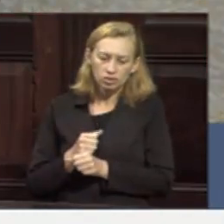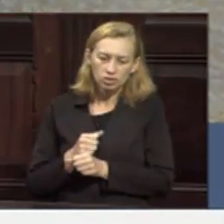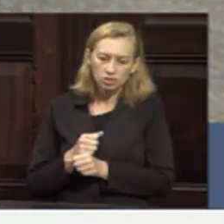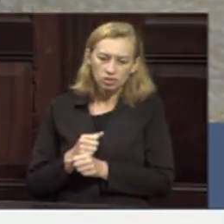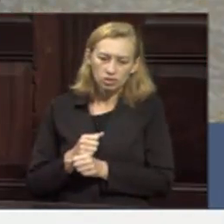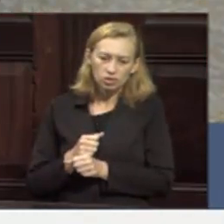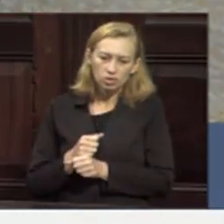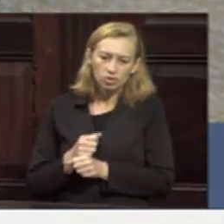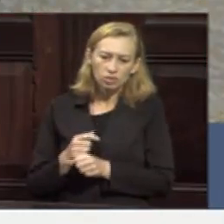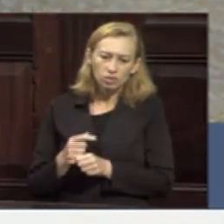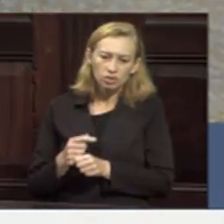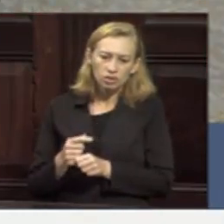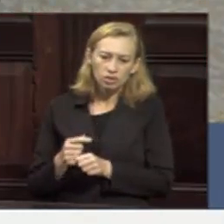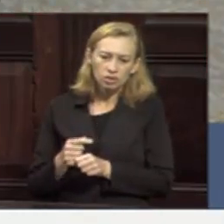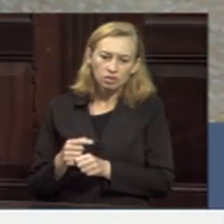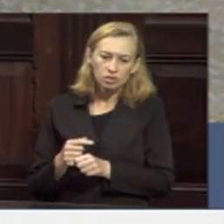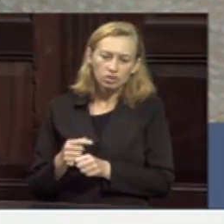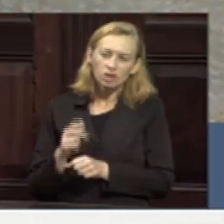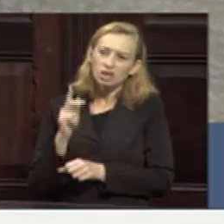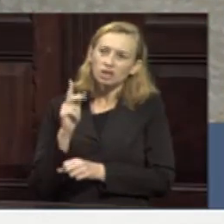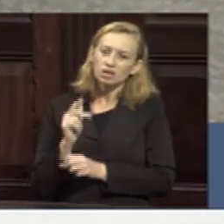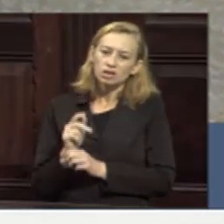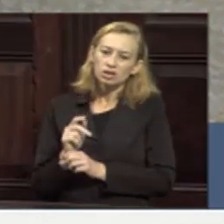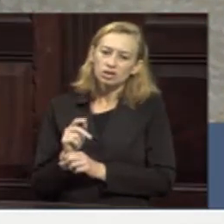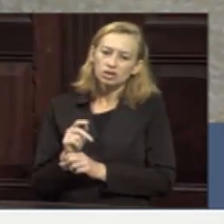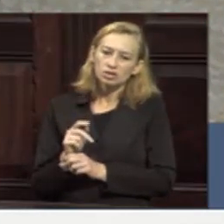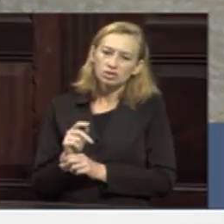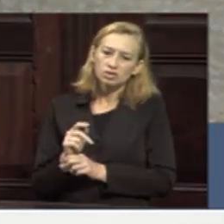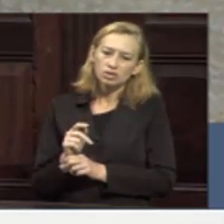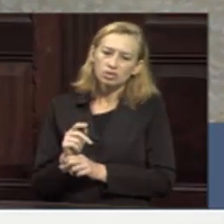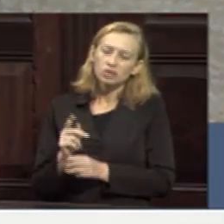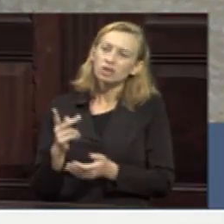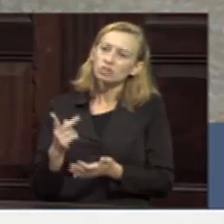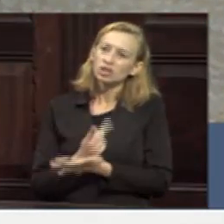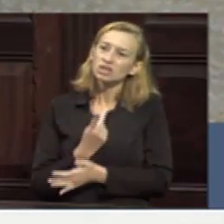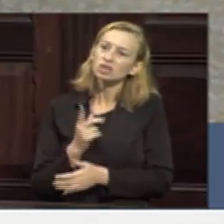fica também é um pouco da exploração do momento.